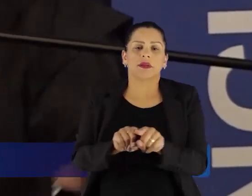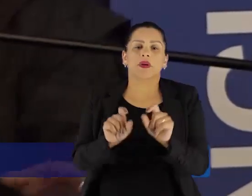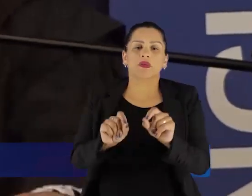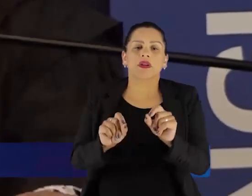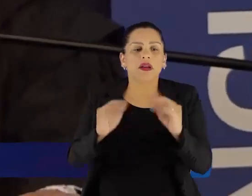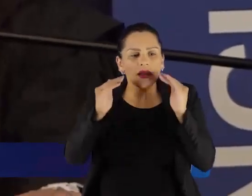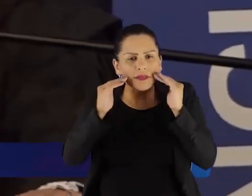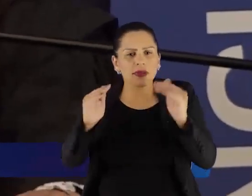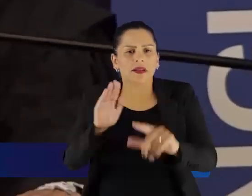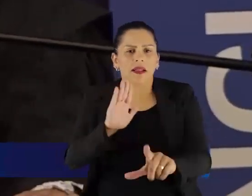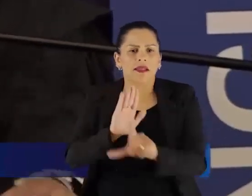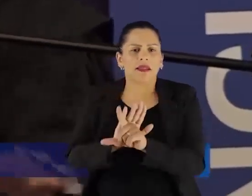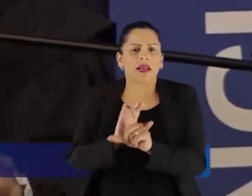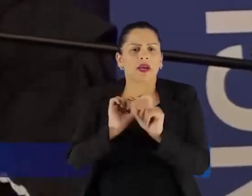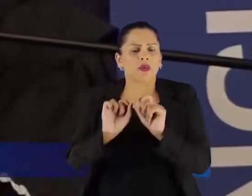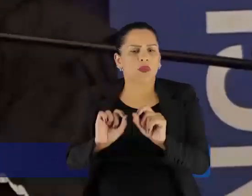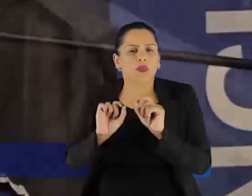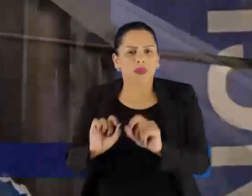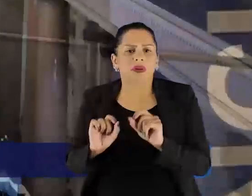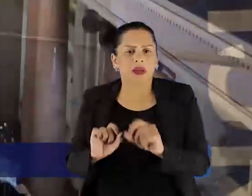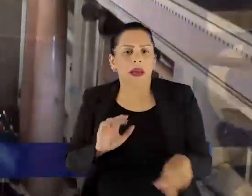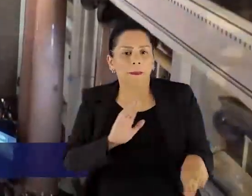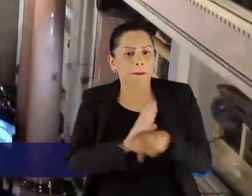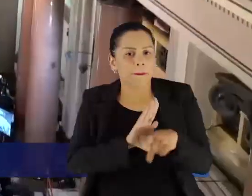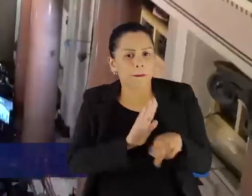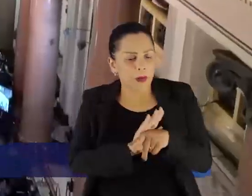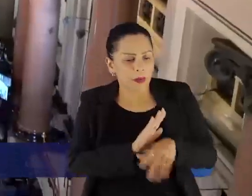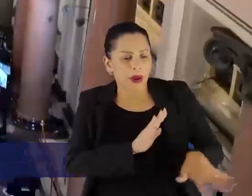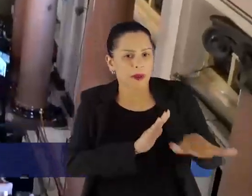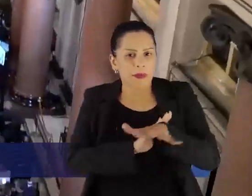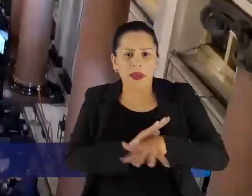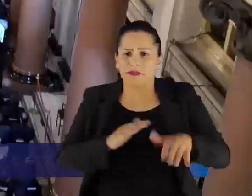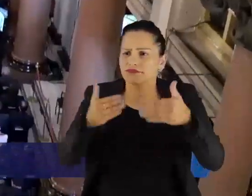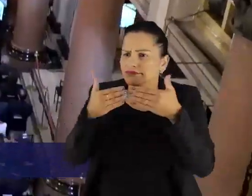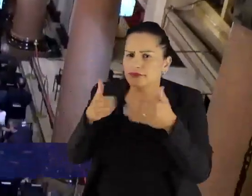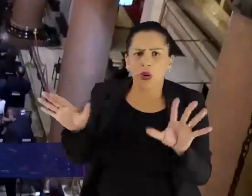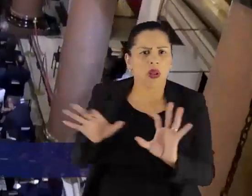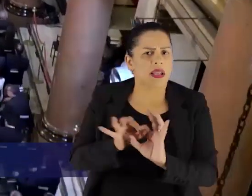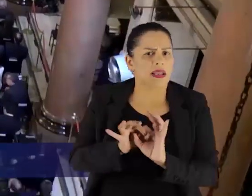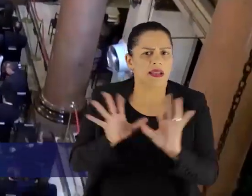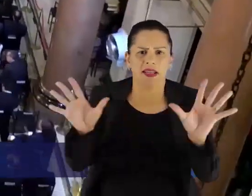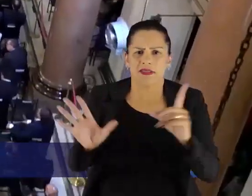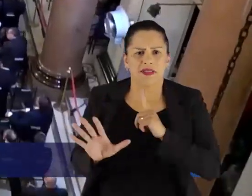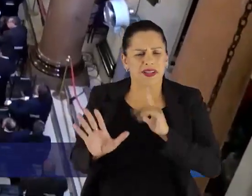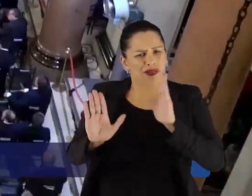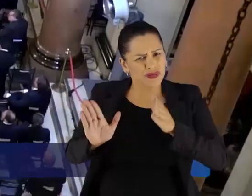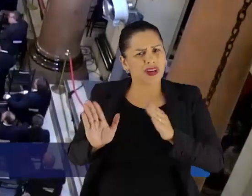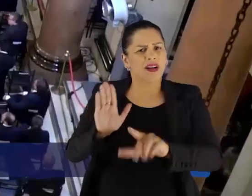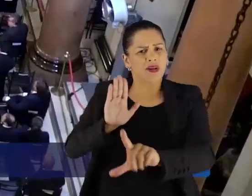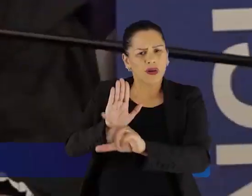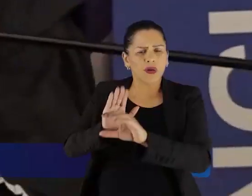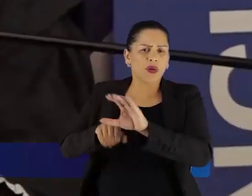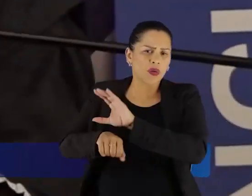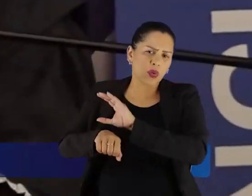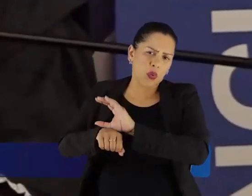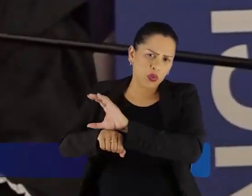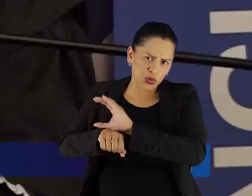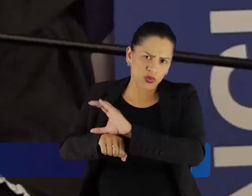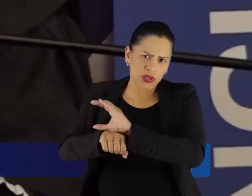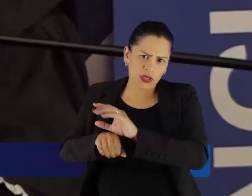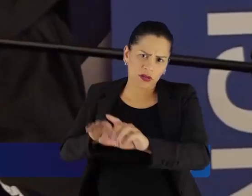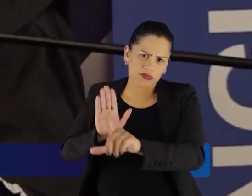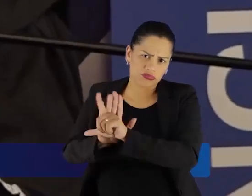do jogo próprias do ambiente aberto e plural dispostas na Constituição ou